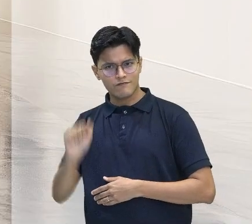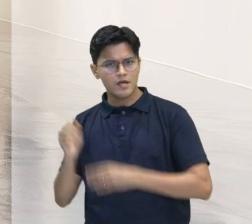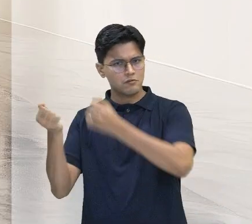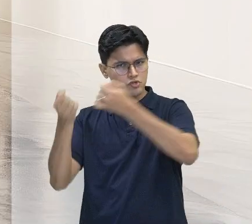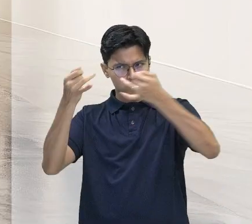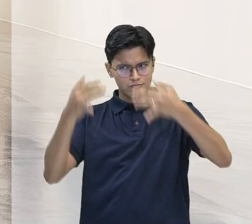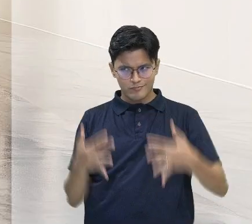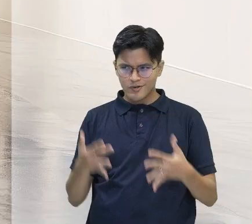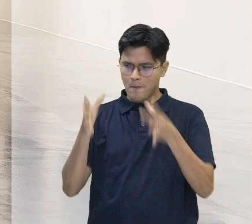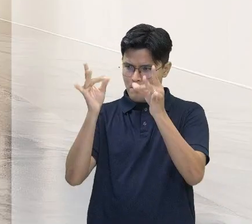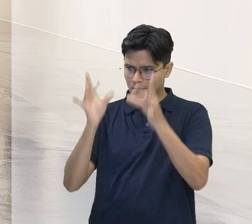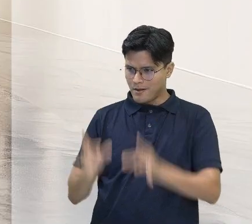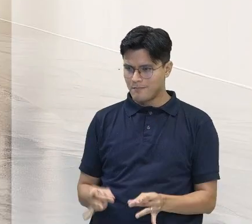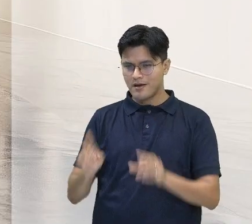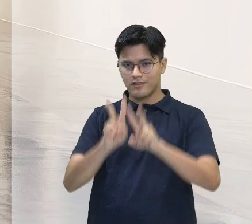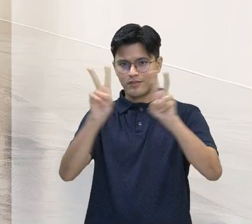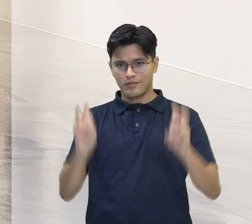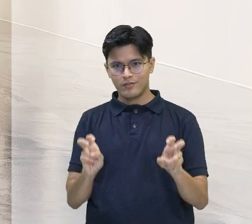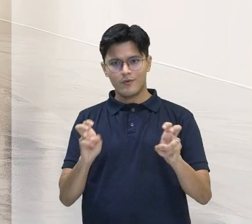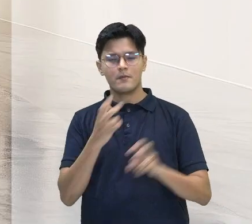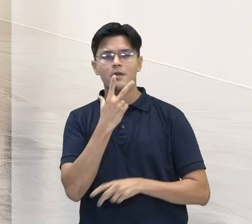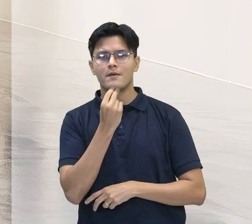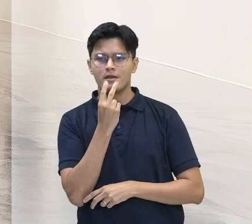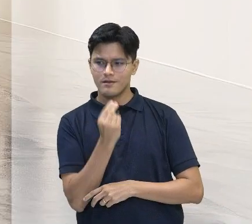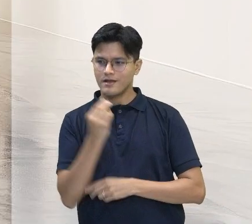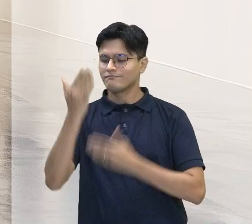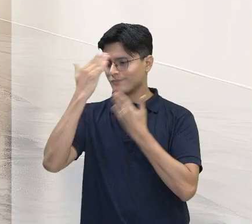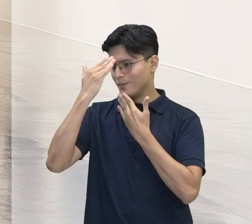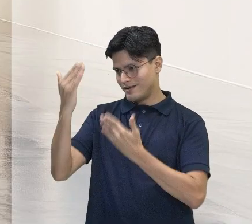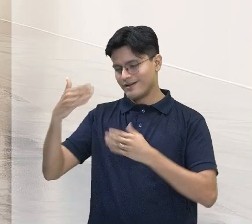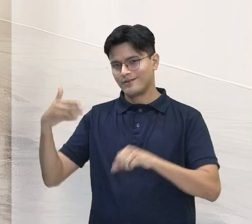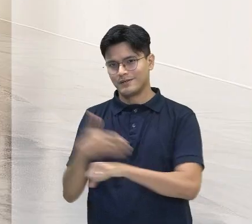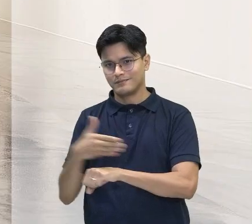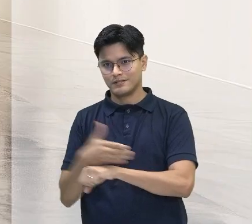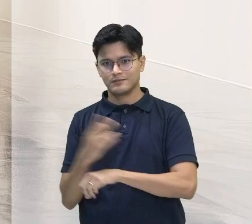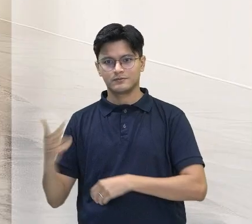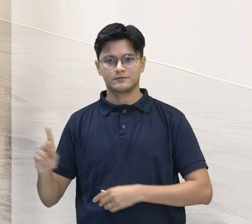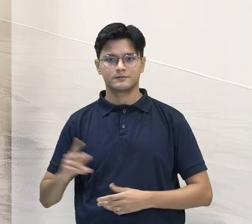de Assis. Obrigada, Sofia, por sua participação.